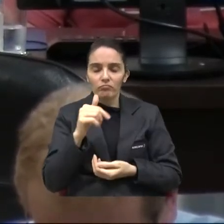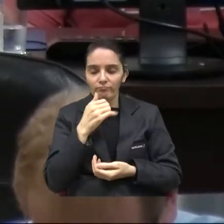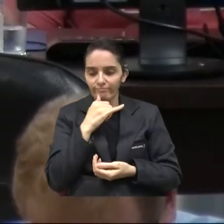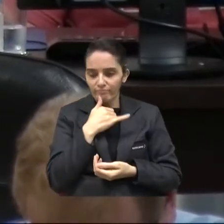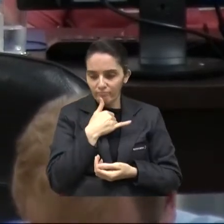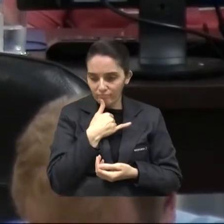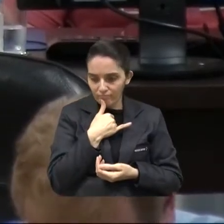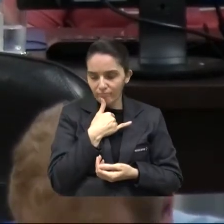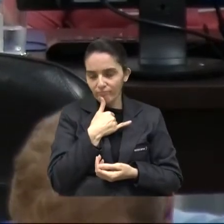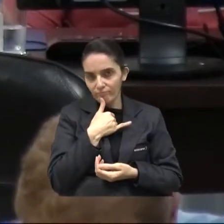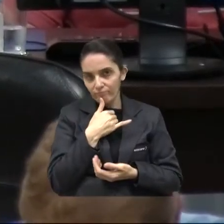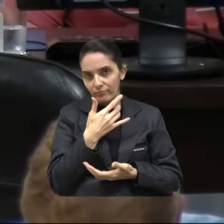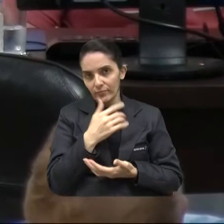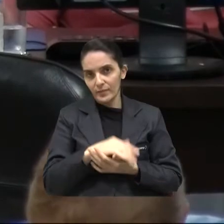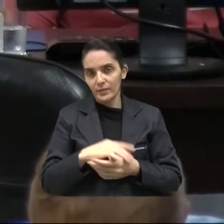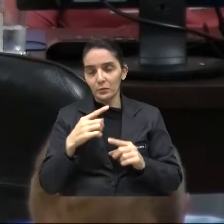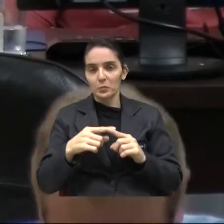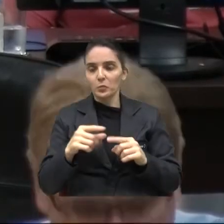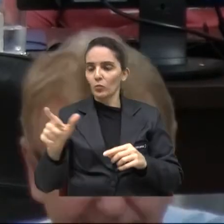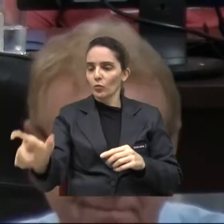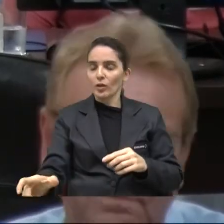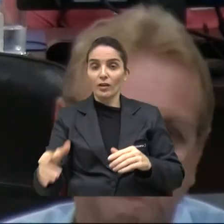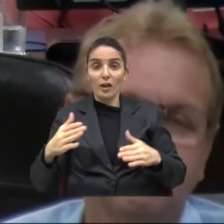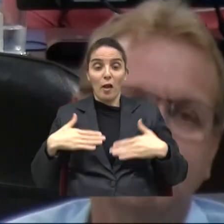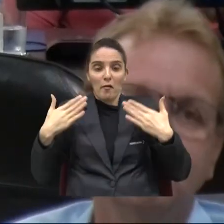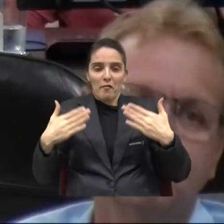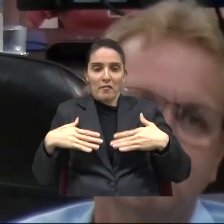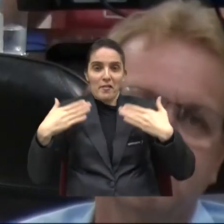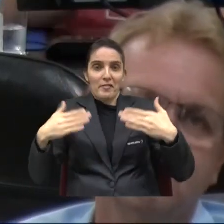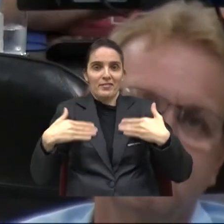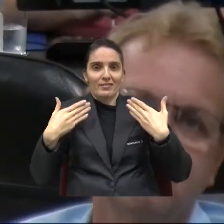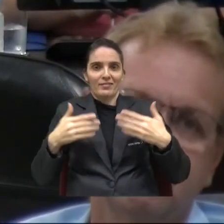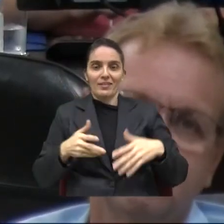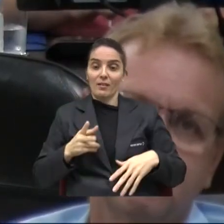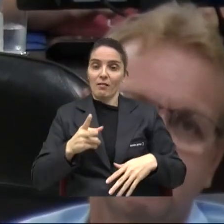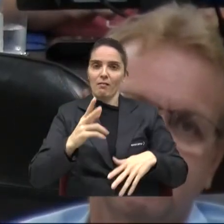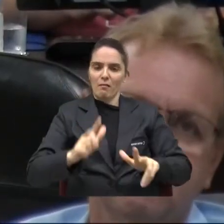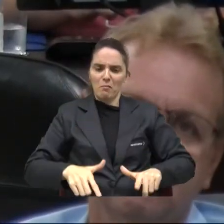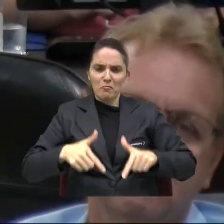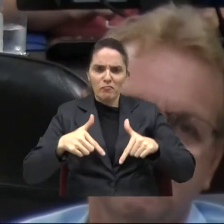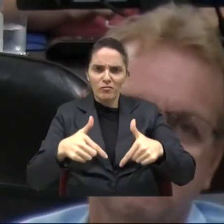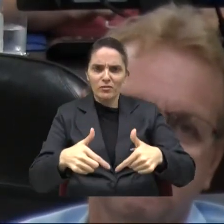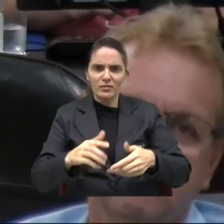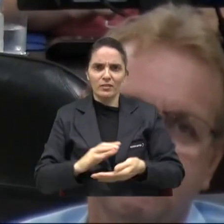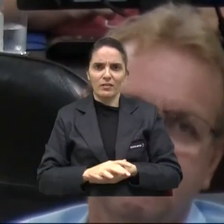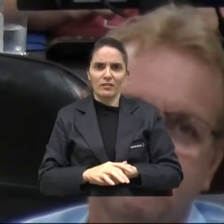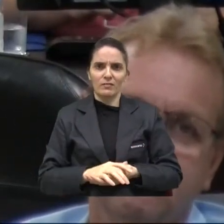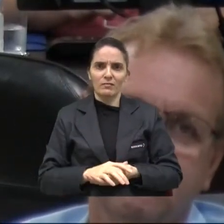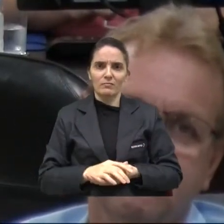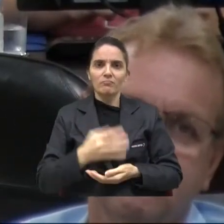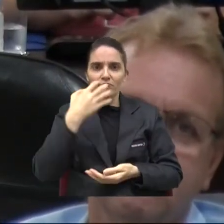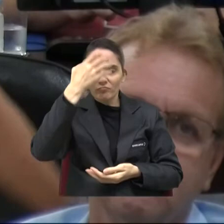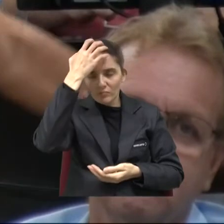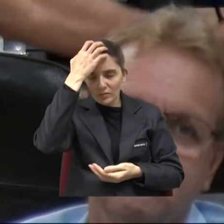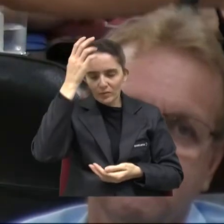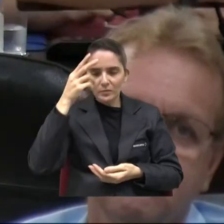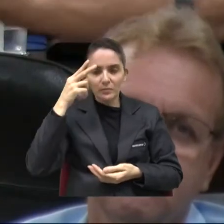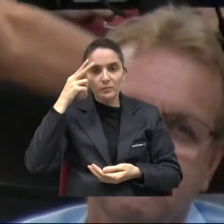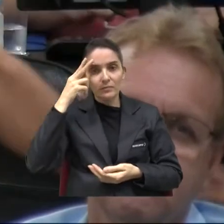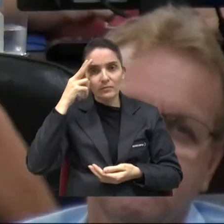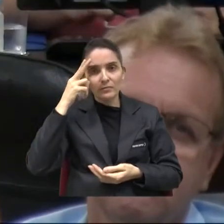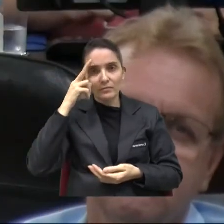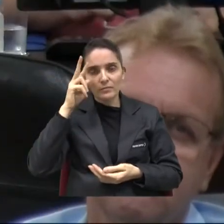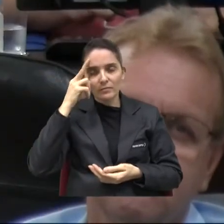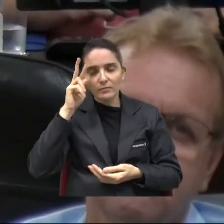mas lembro da alegria dele, lembro da motivação dele, e lembro, e jamais esquecerei dele, do louvor que ele fez